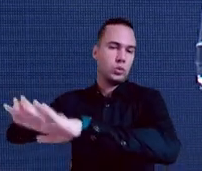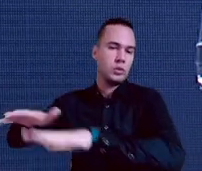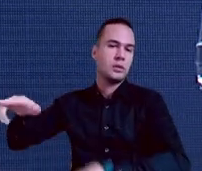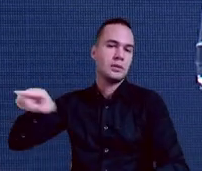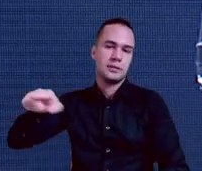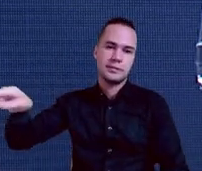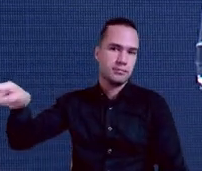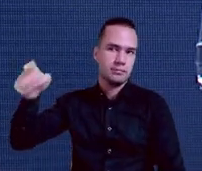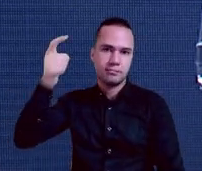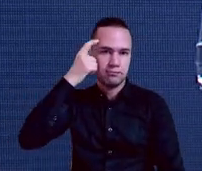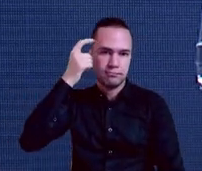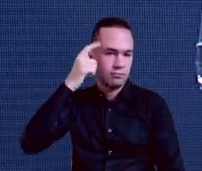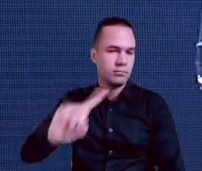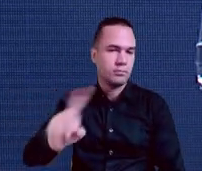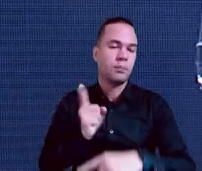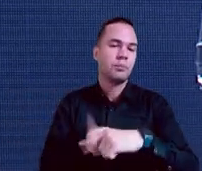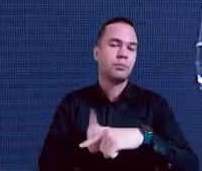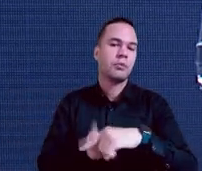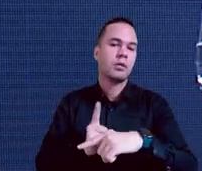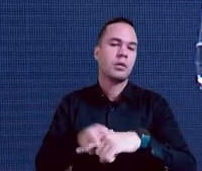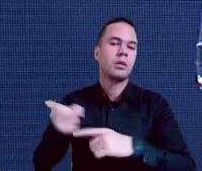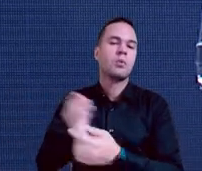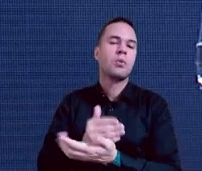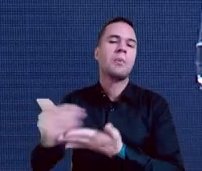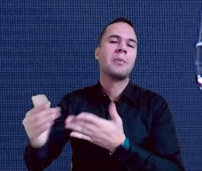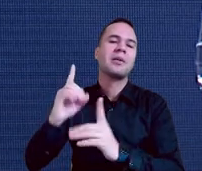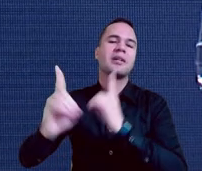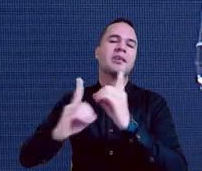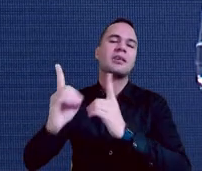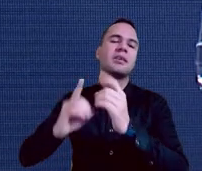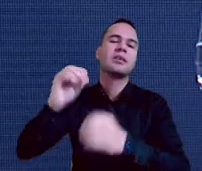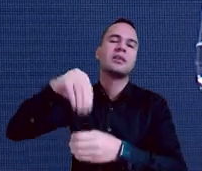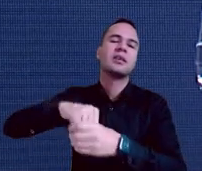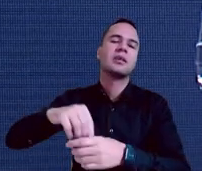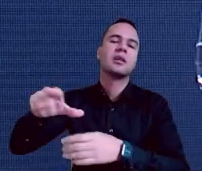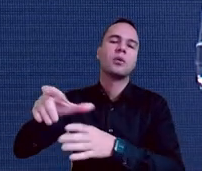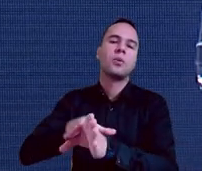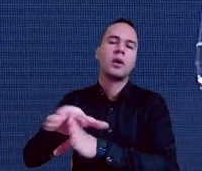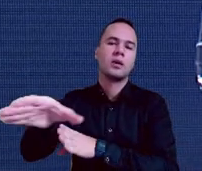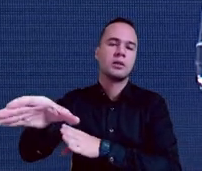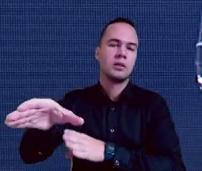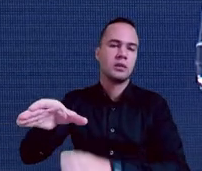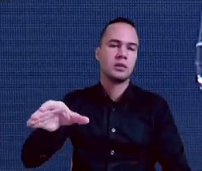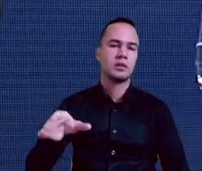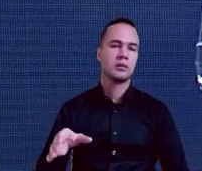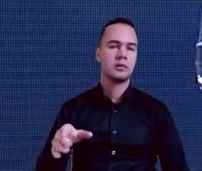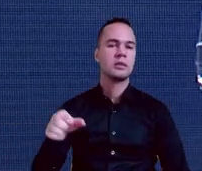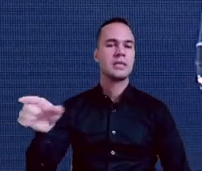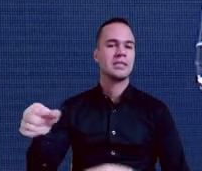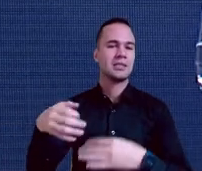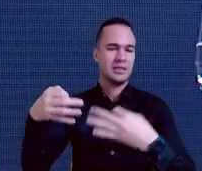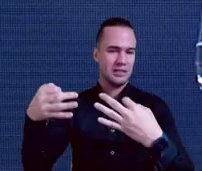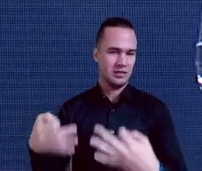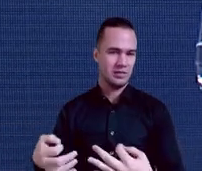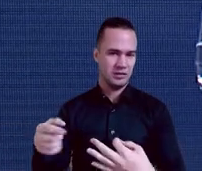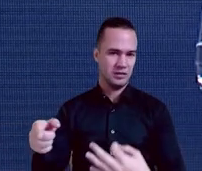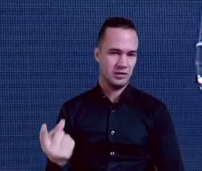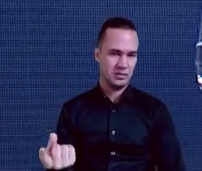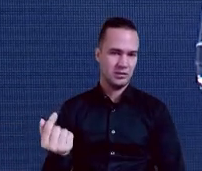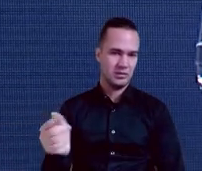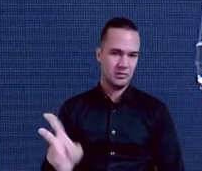porque começa uma dinâmica dentro dos ambientes de conselho em que para justificar aquele volume de Capital